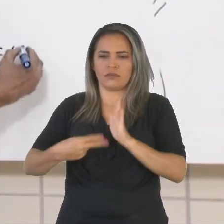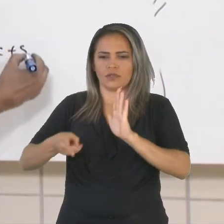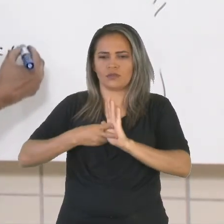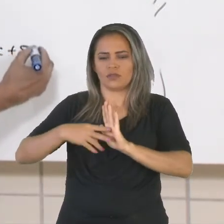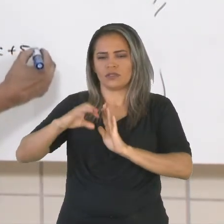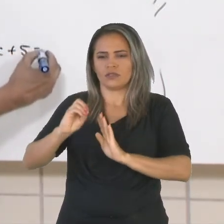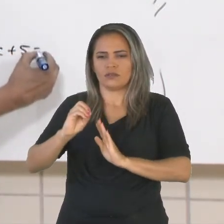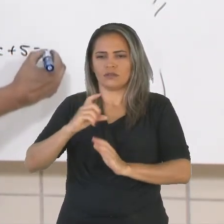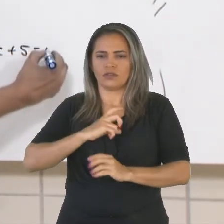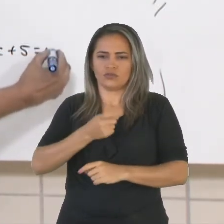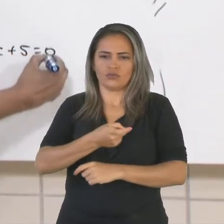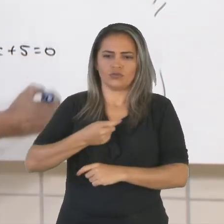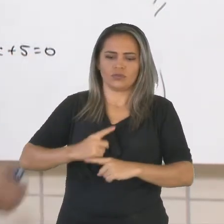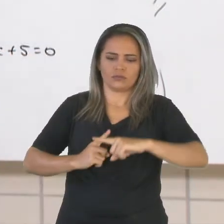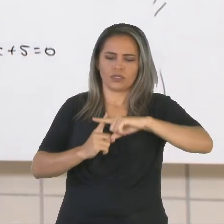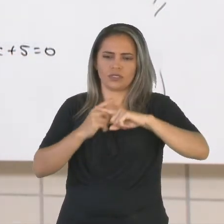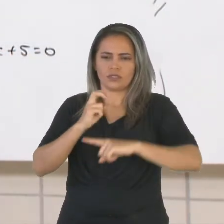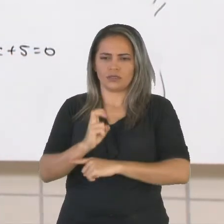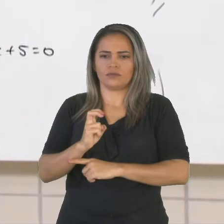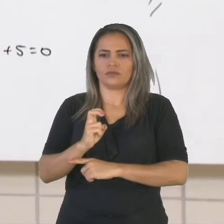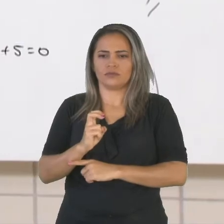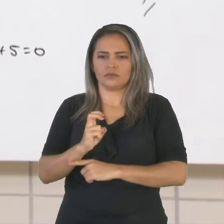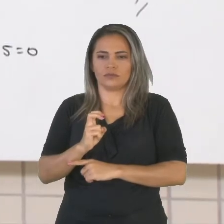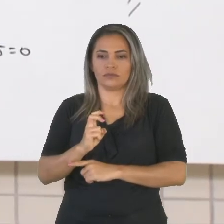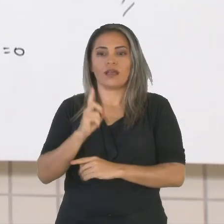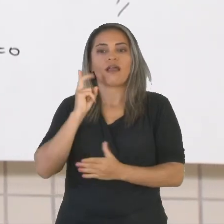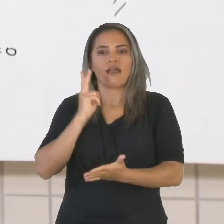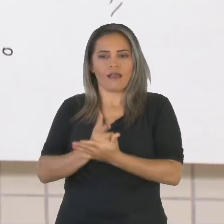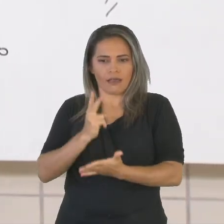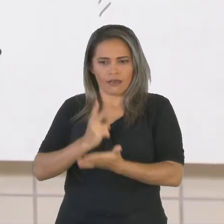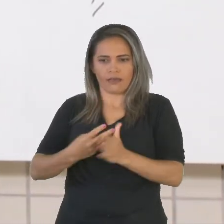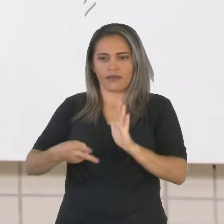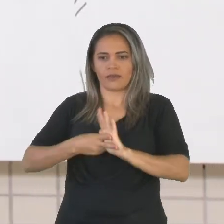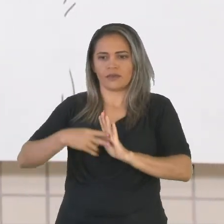mais 5, que é igual a zero.